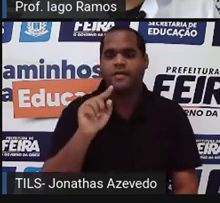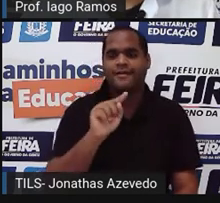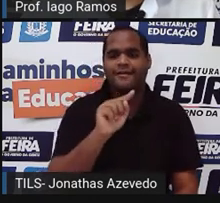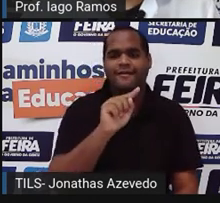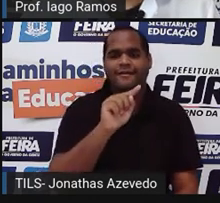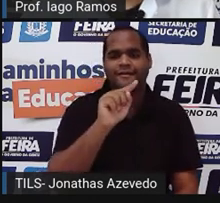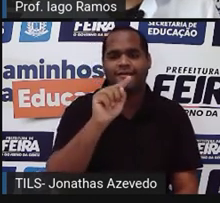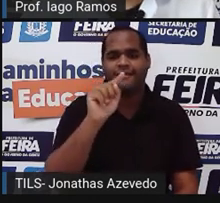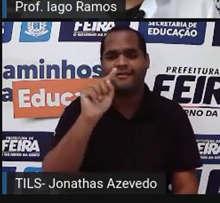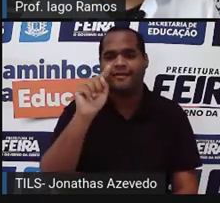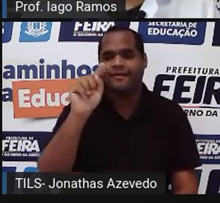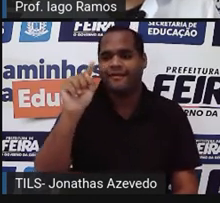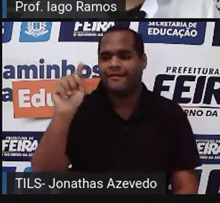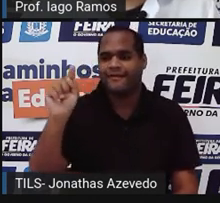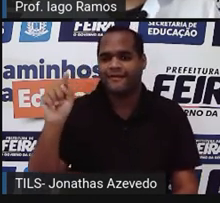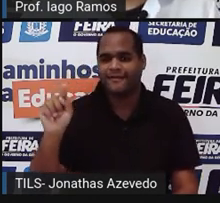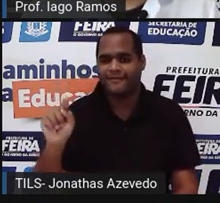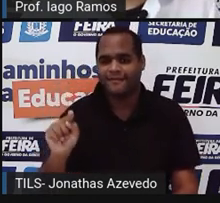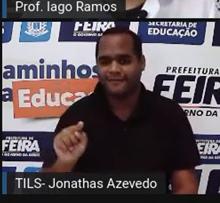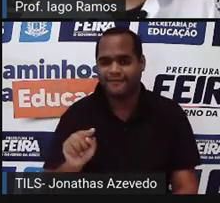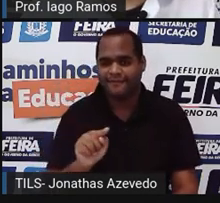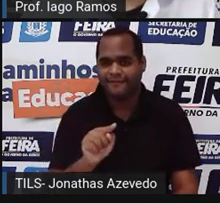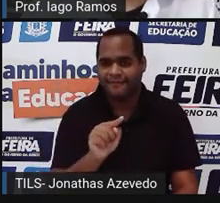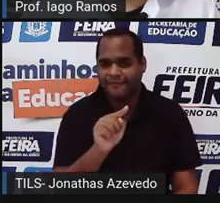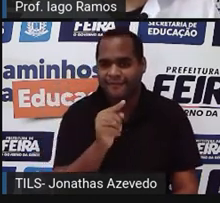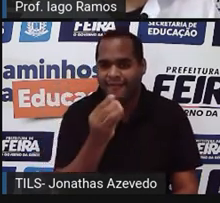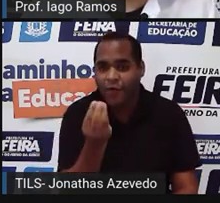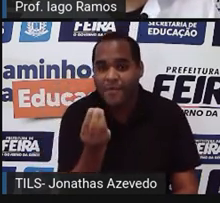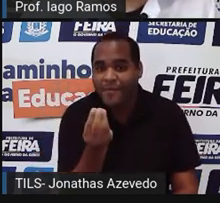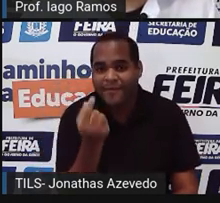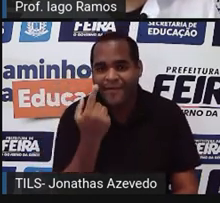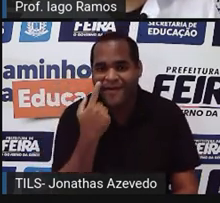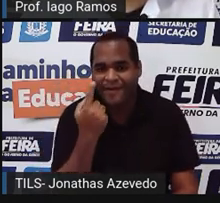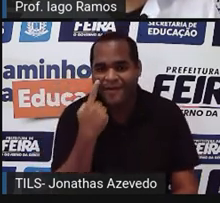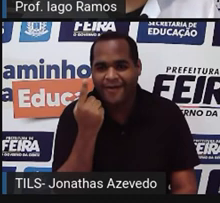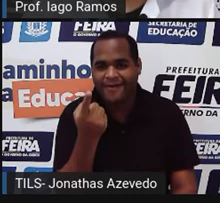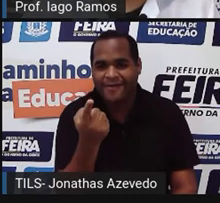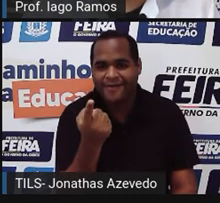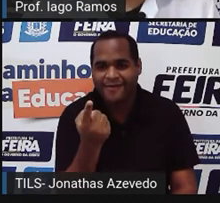mouse, mostrando como é que eu vou fazer a rotação dessa figura,